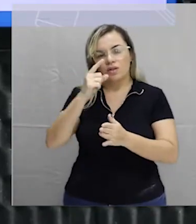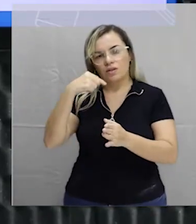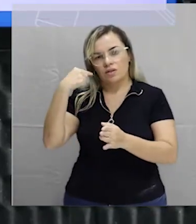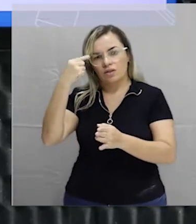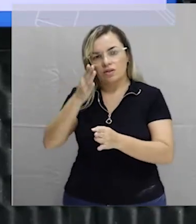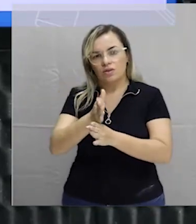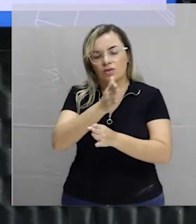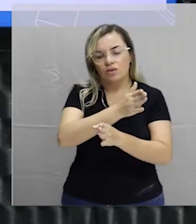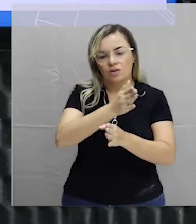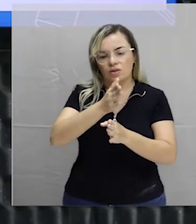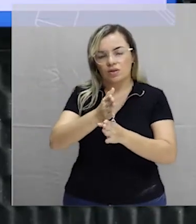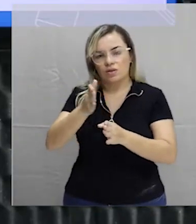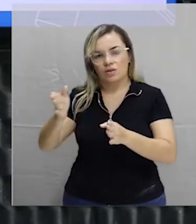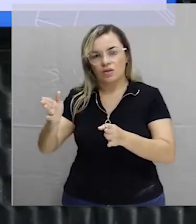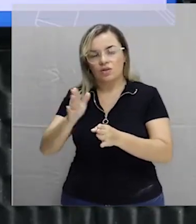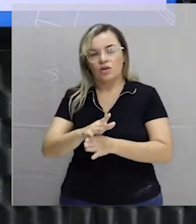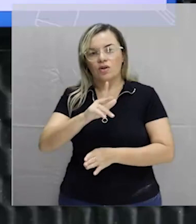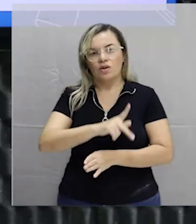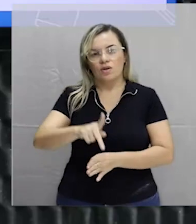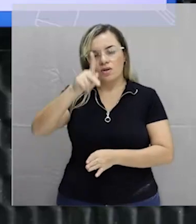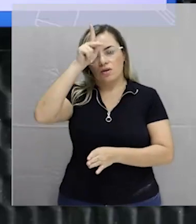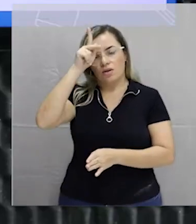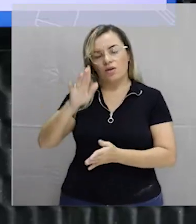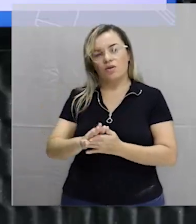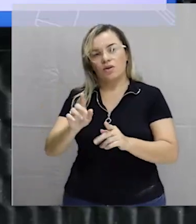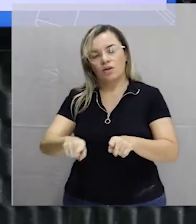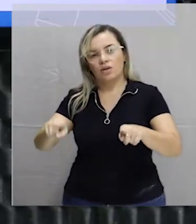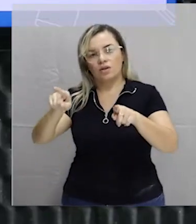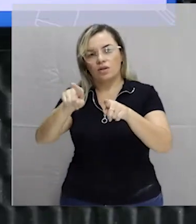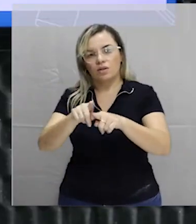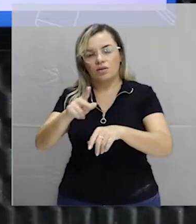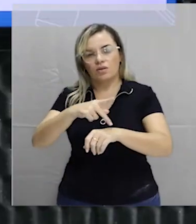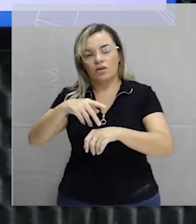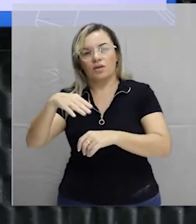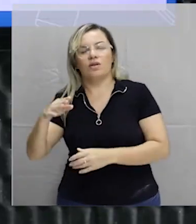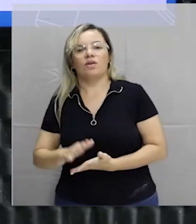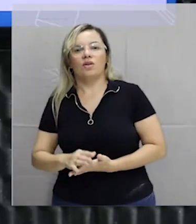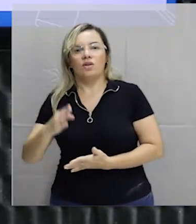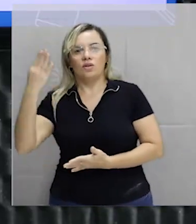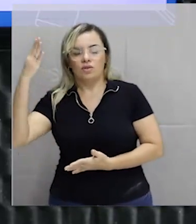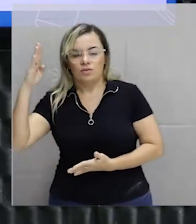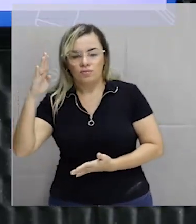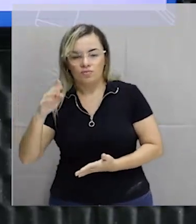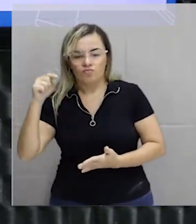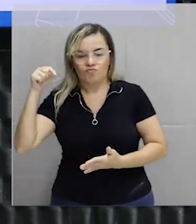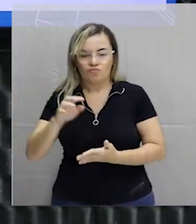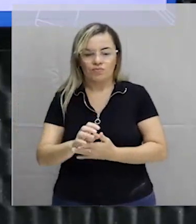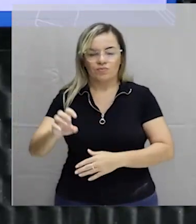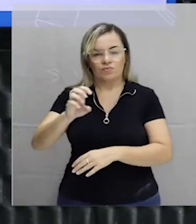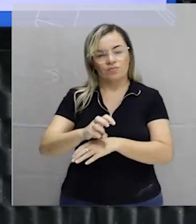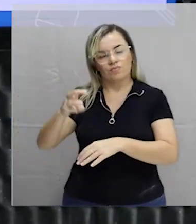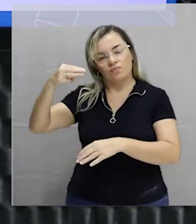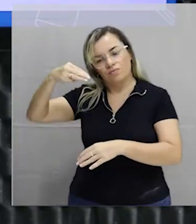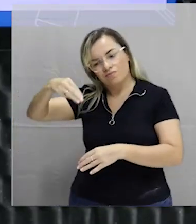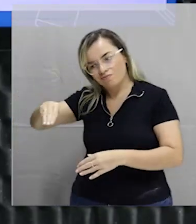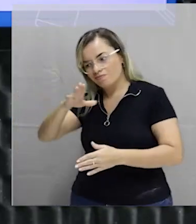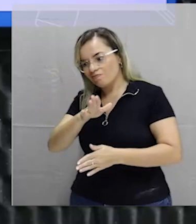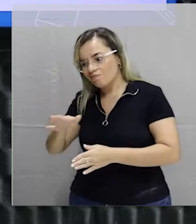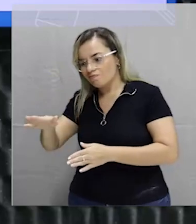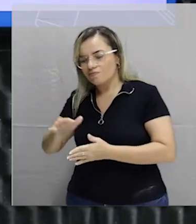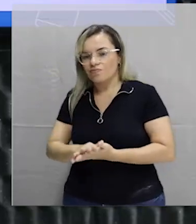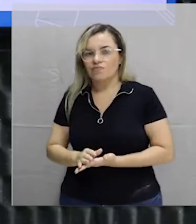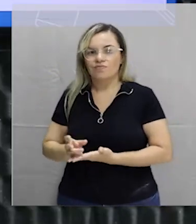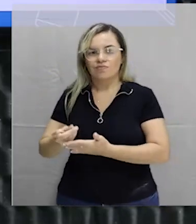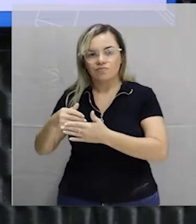Peru-Bolívia. Daí a necessidade da construção desse Estado, que iria servir como ponto estratégico.